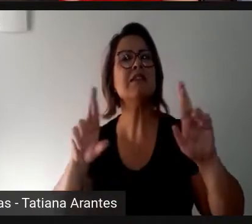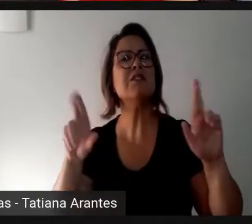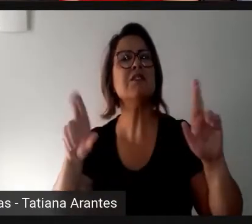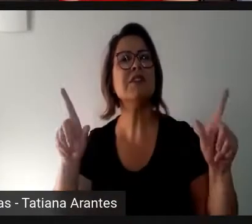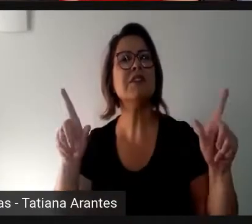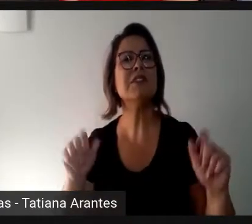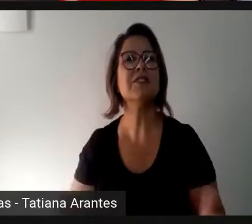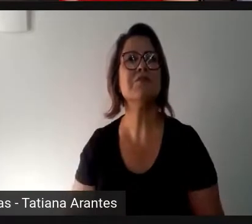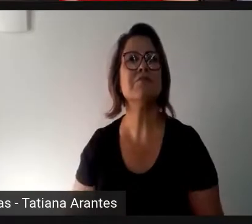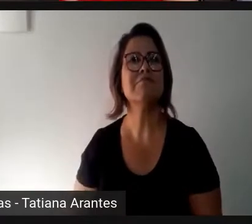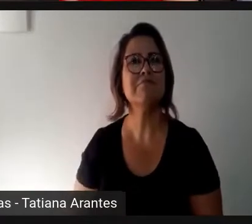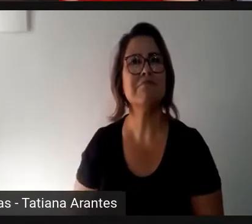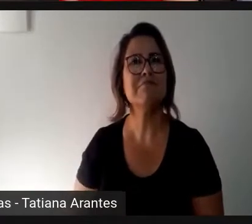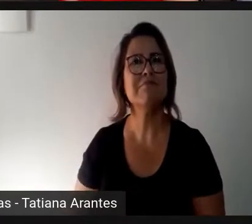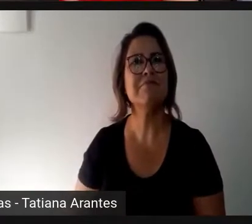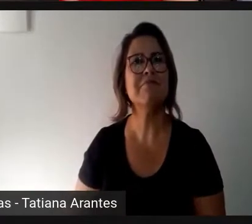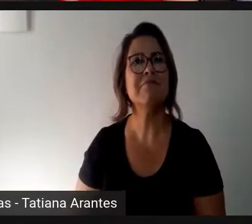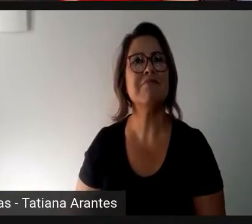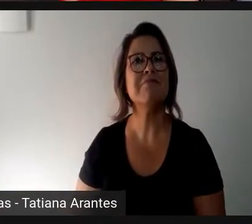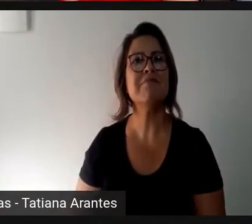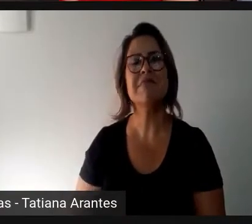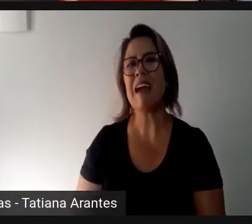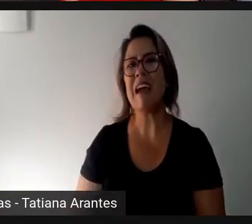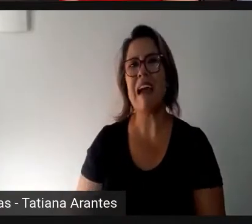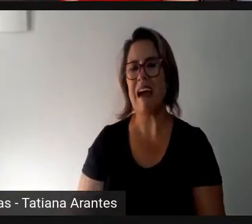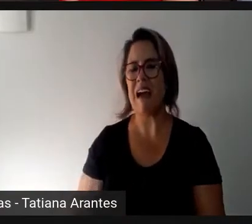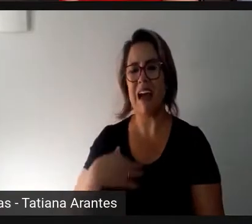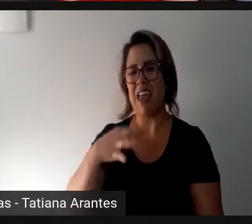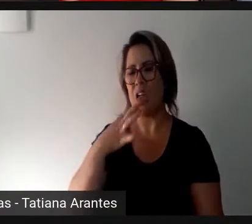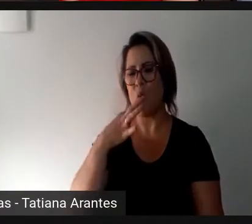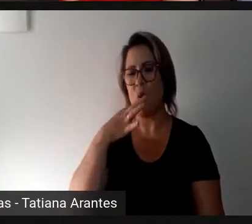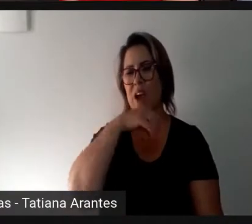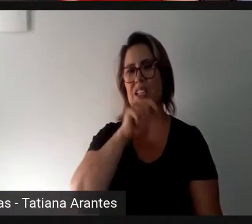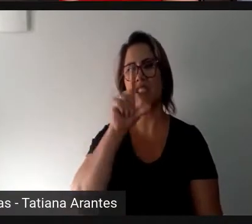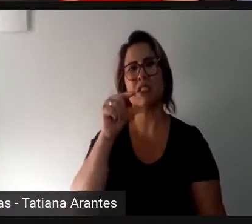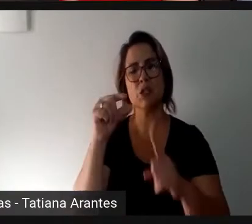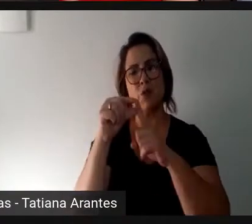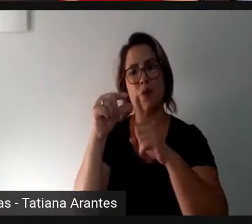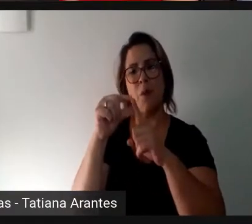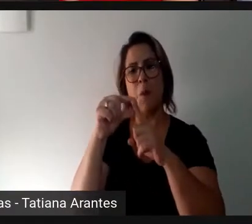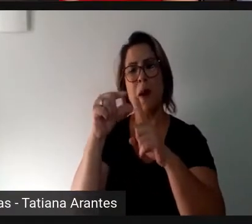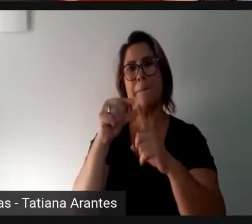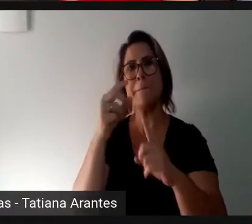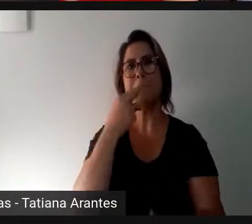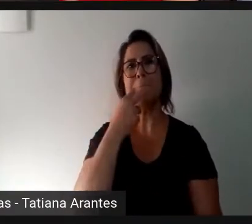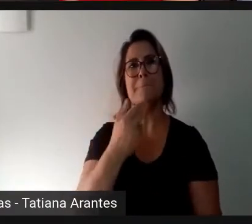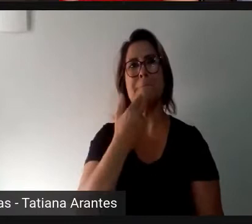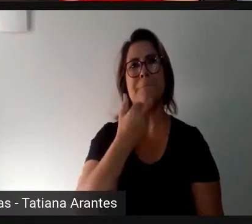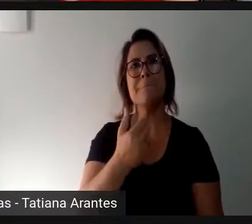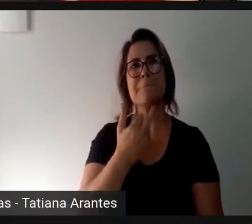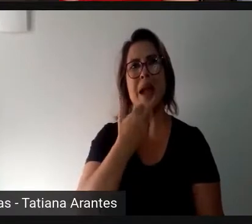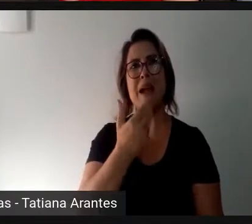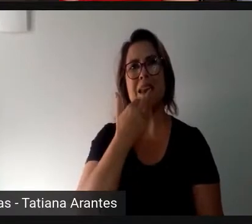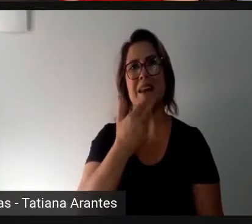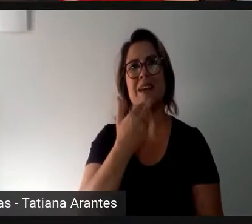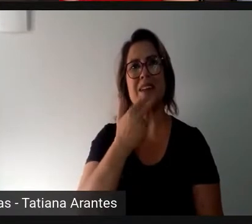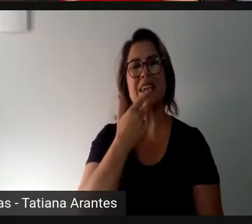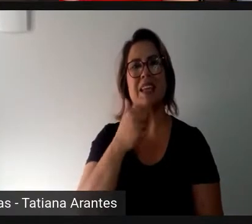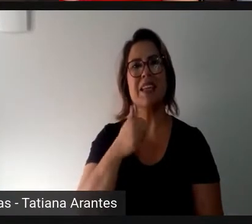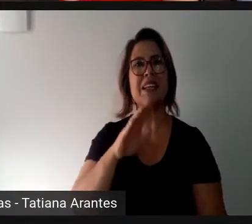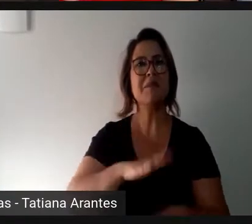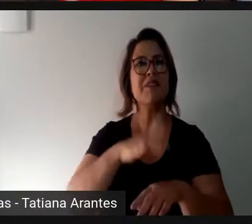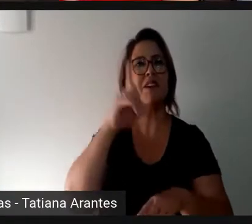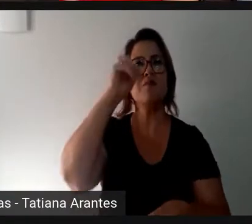Já chegaram a me dizer assim, compliance é só uma palavra em inglês para legalidade. Na realidade, o fato de ser uma palavra em inglês mostra